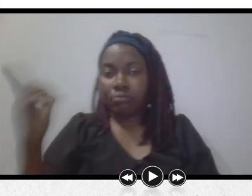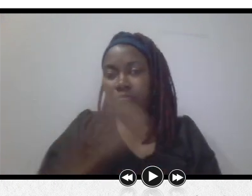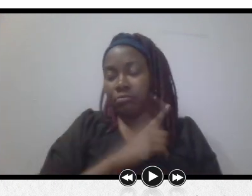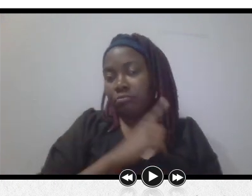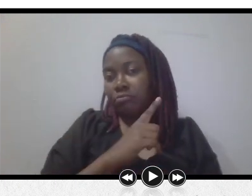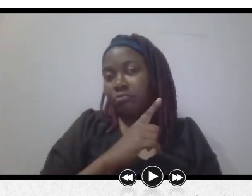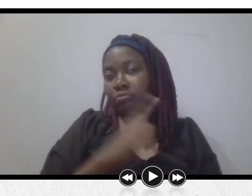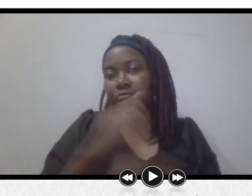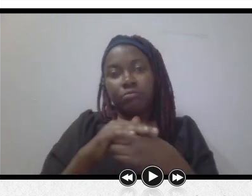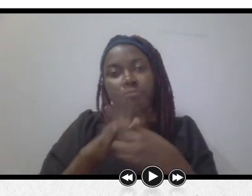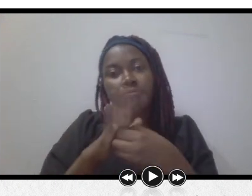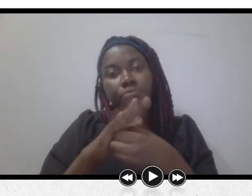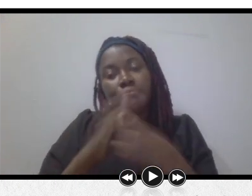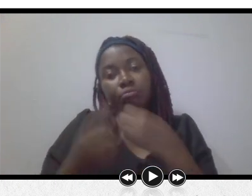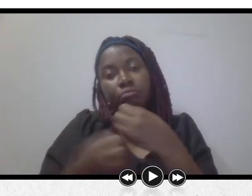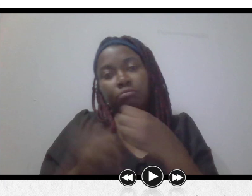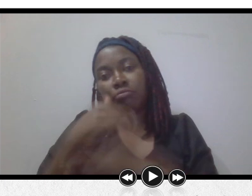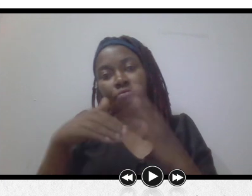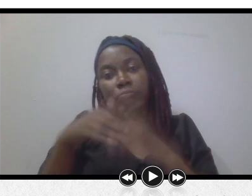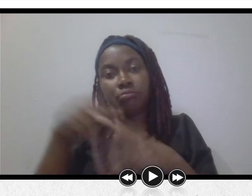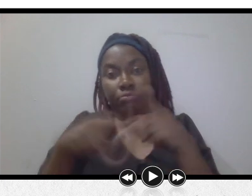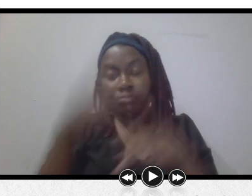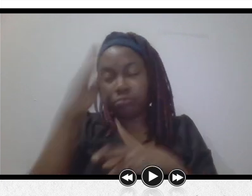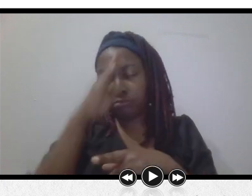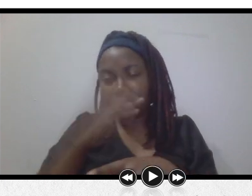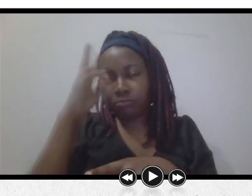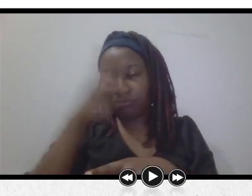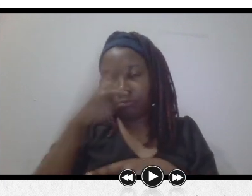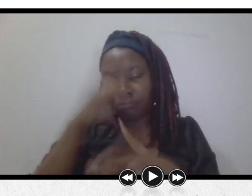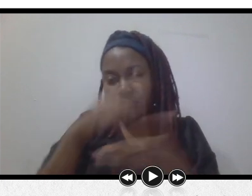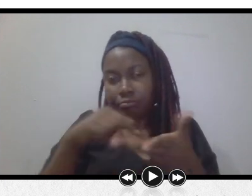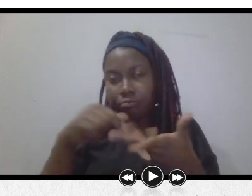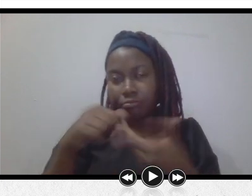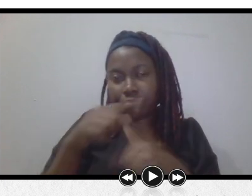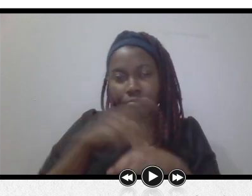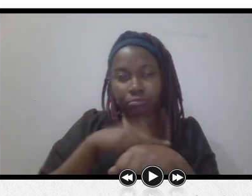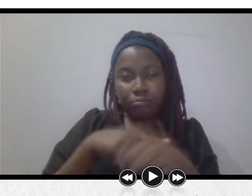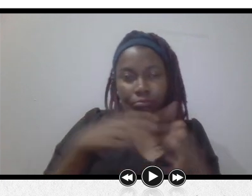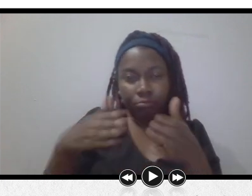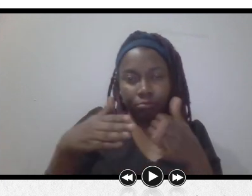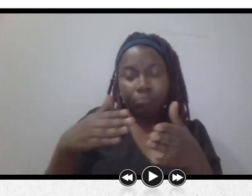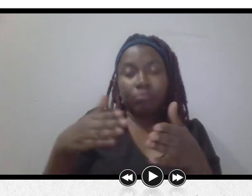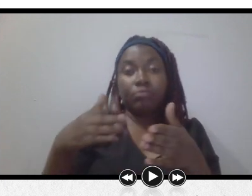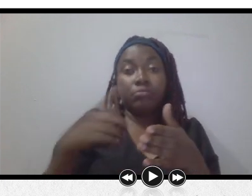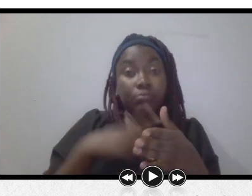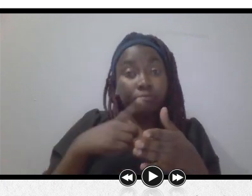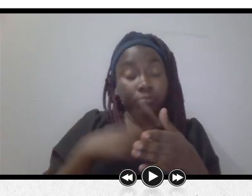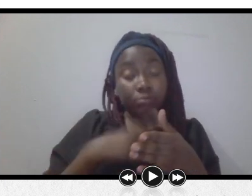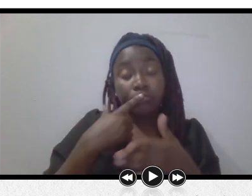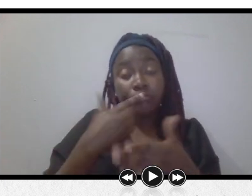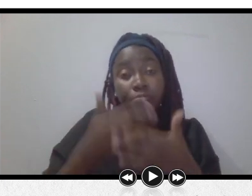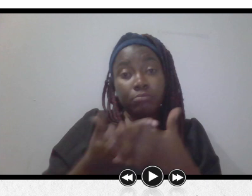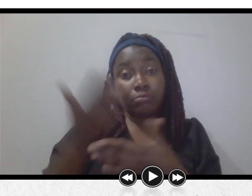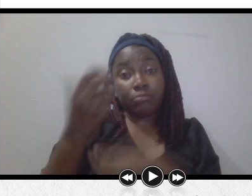saneamento para toda a população brasileira. Então, olhando para os aspectos temporais, olhando para o prazo que nós temos, estamos logo ali